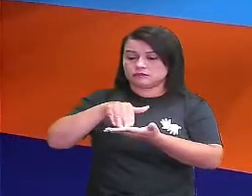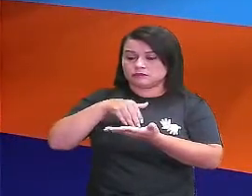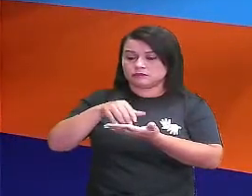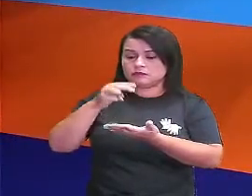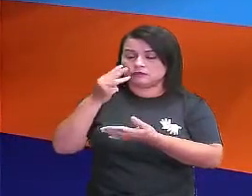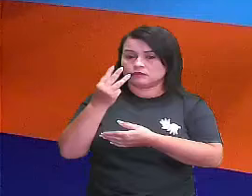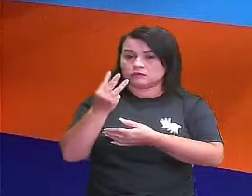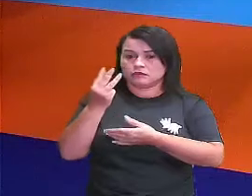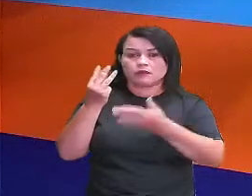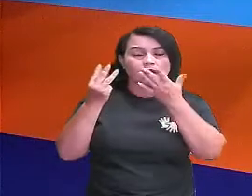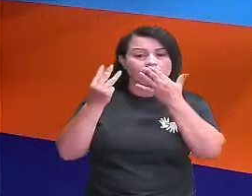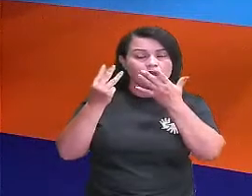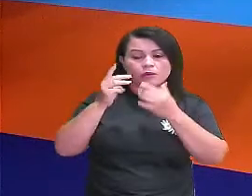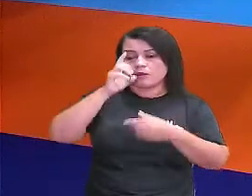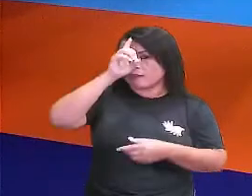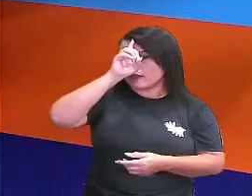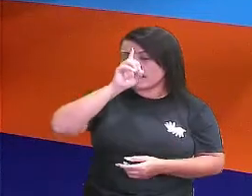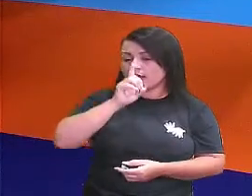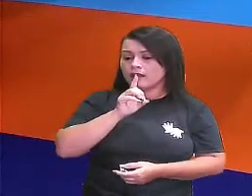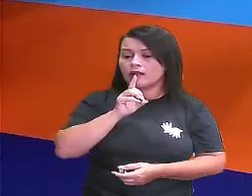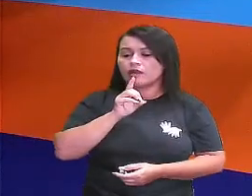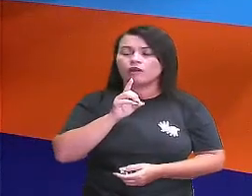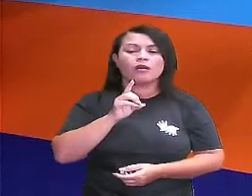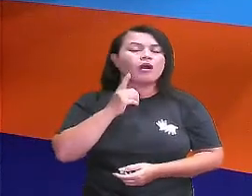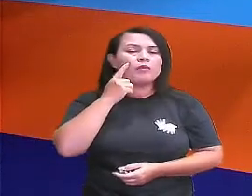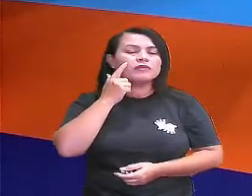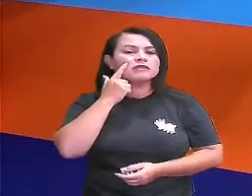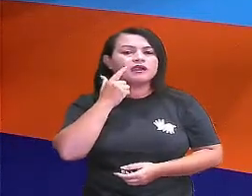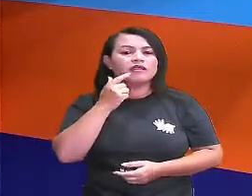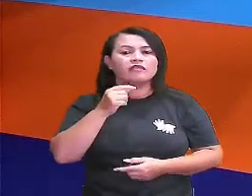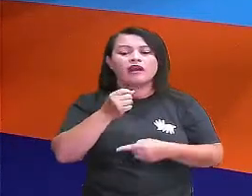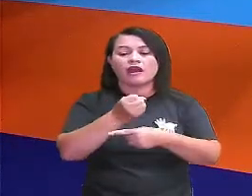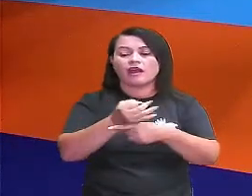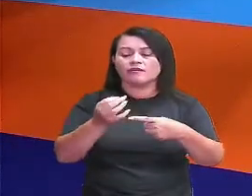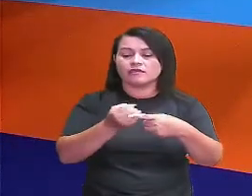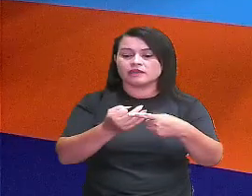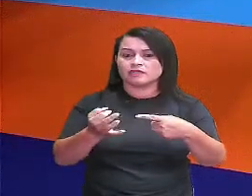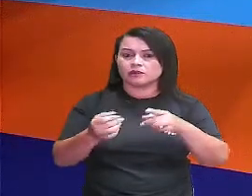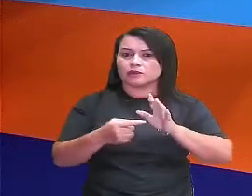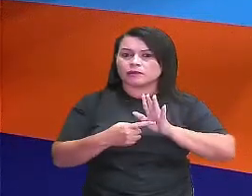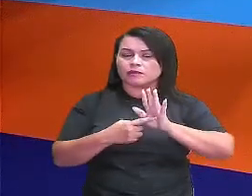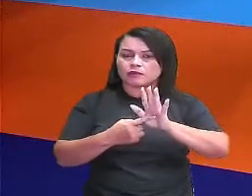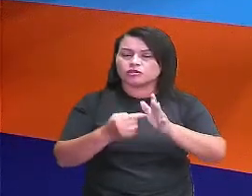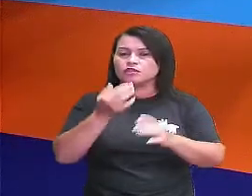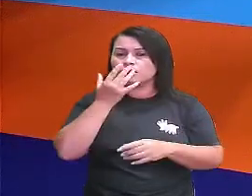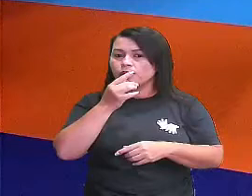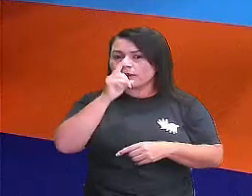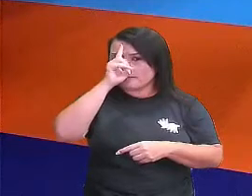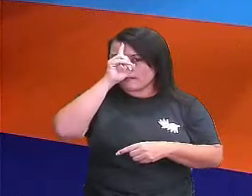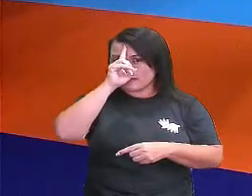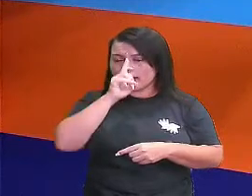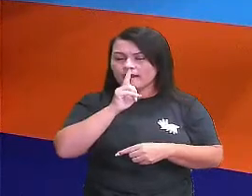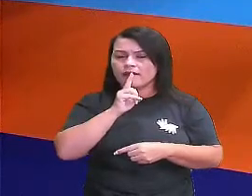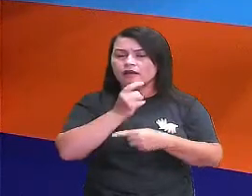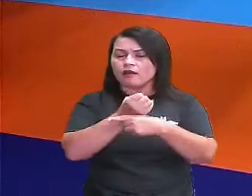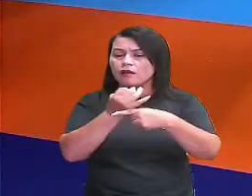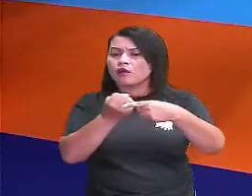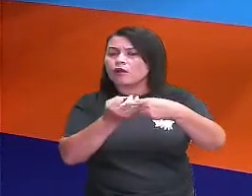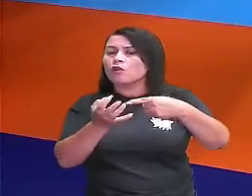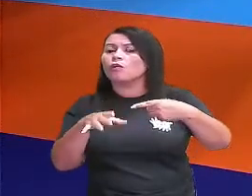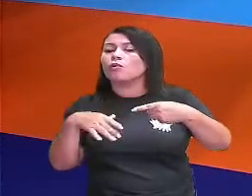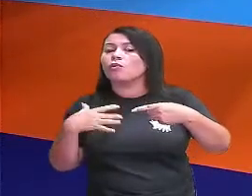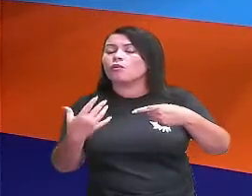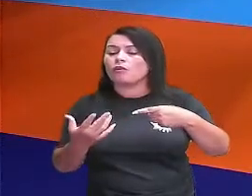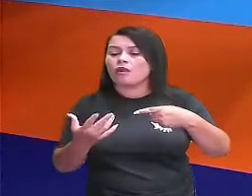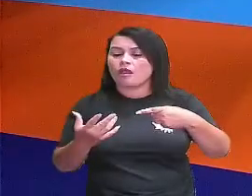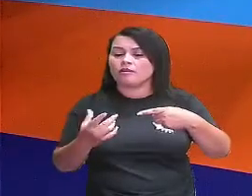partes de amarelo. A fração que indica a parte que foi pintada de amarelo. Então, eu já